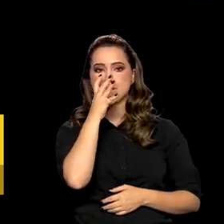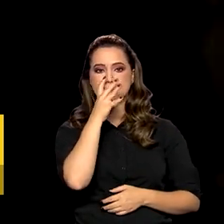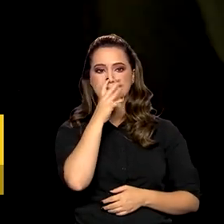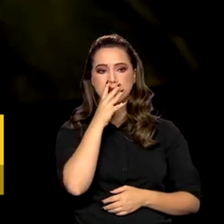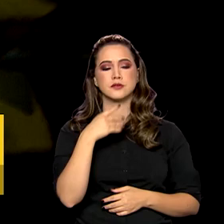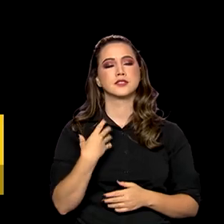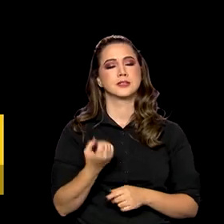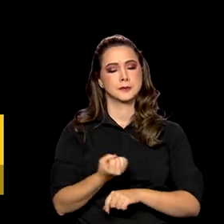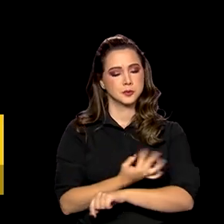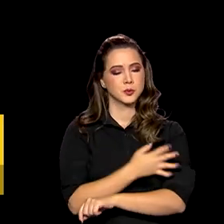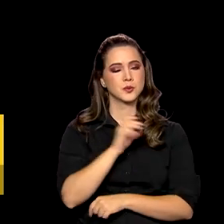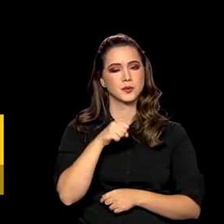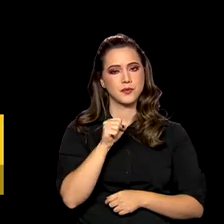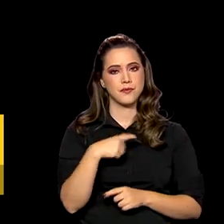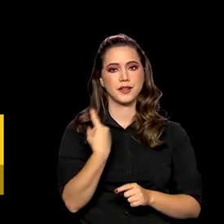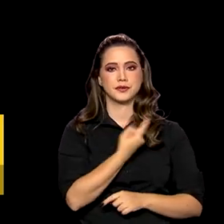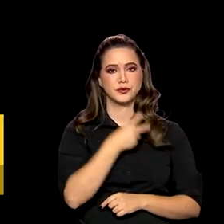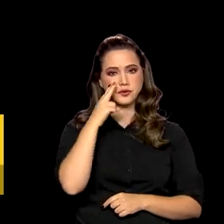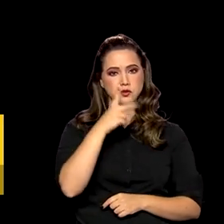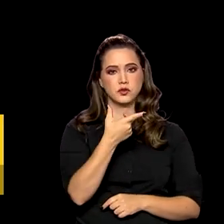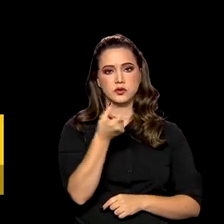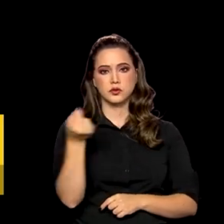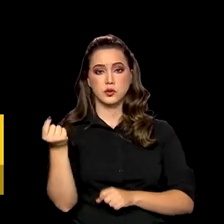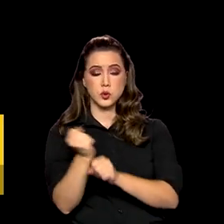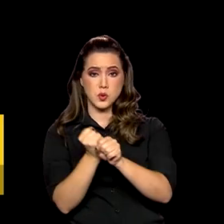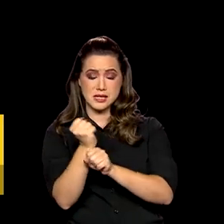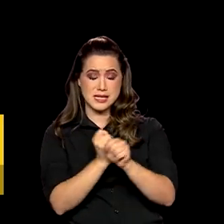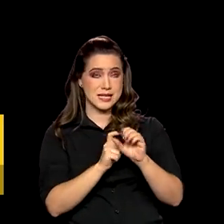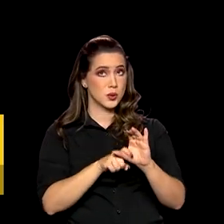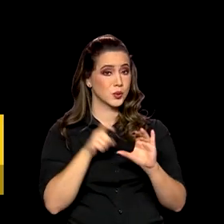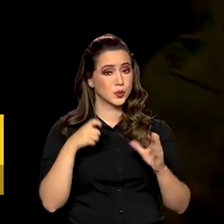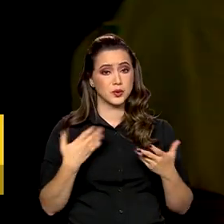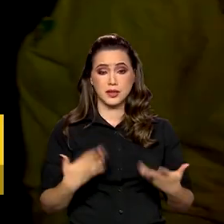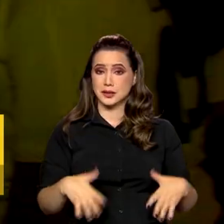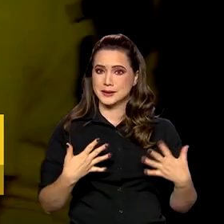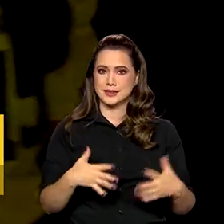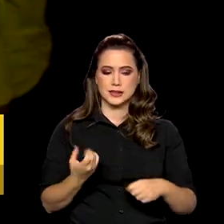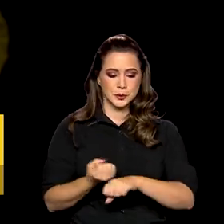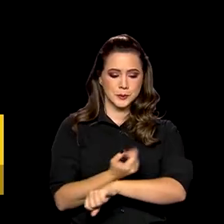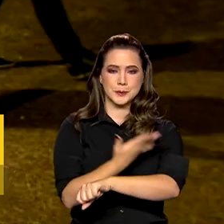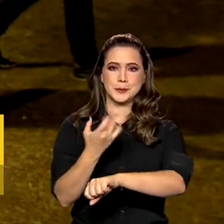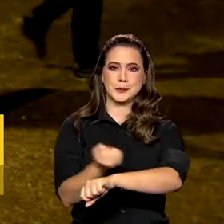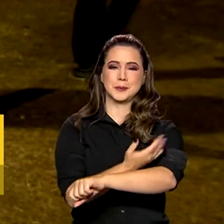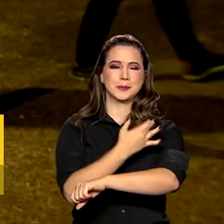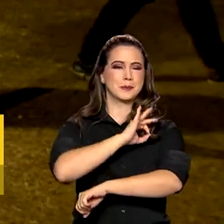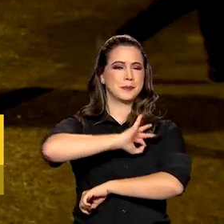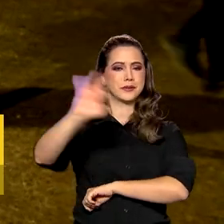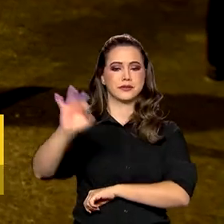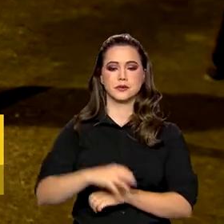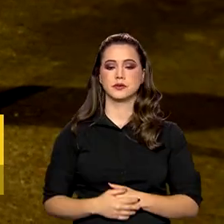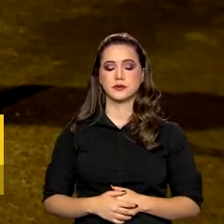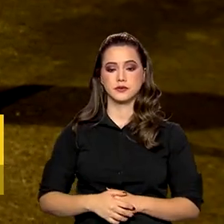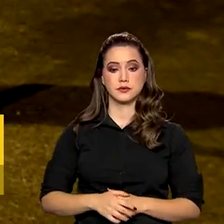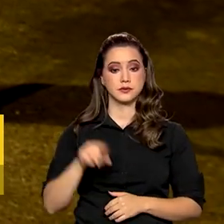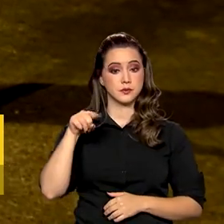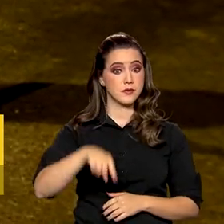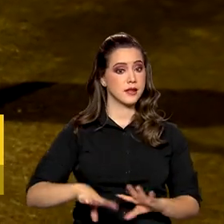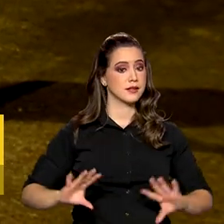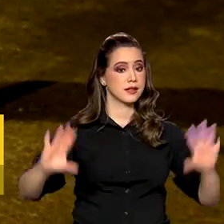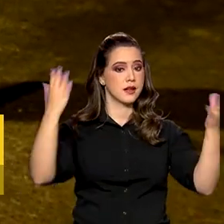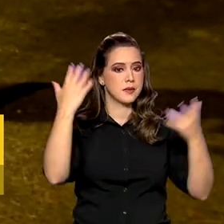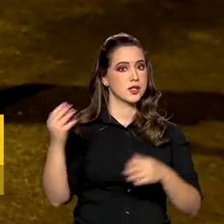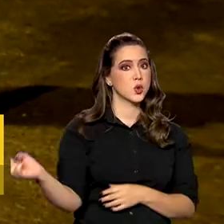Emocionante, o bicentenário começando aí realmente com uma grande vibração positiva. Esse evento inédito no